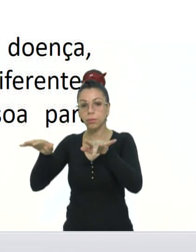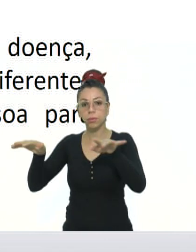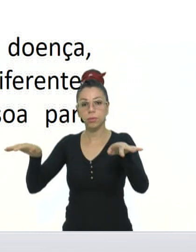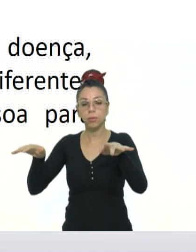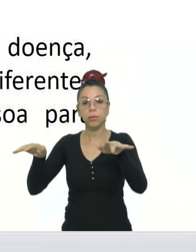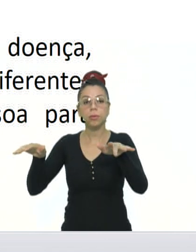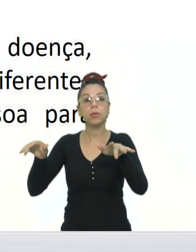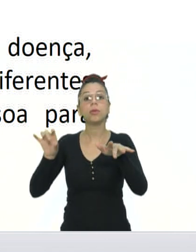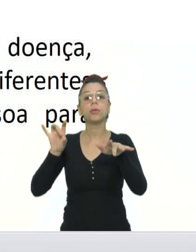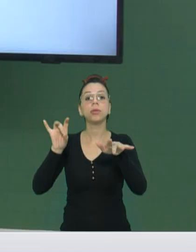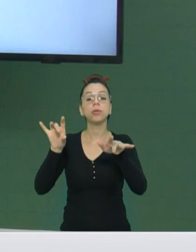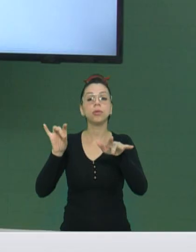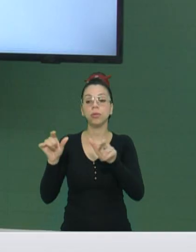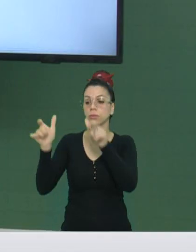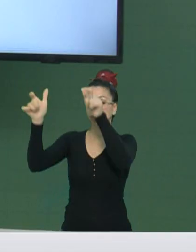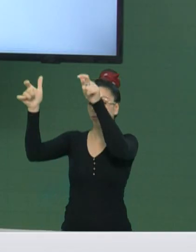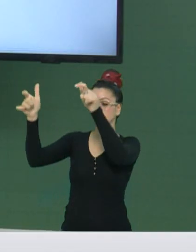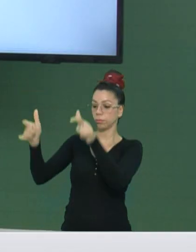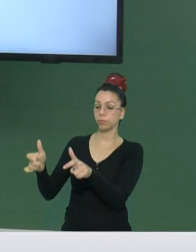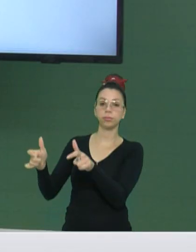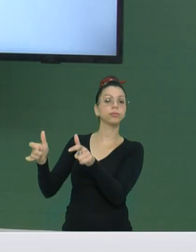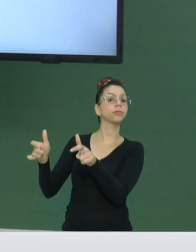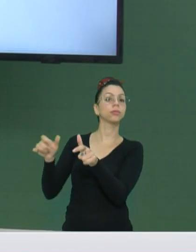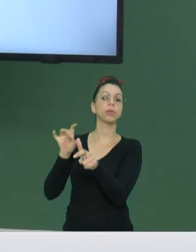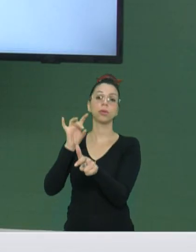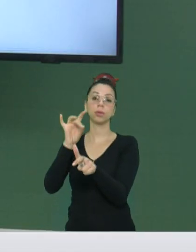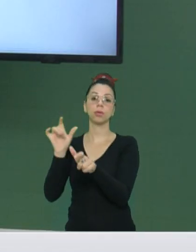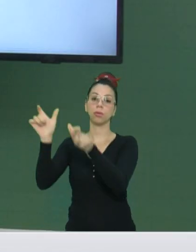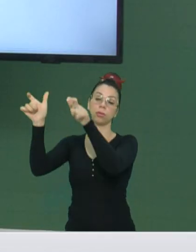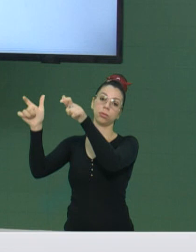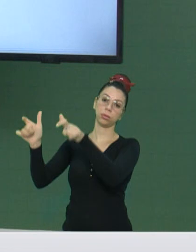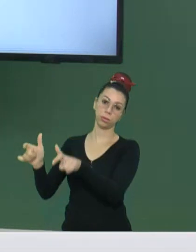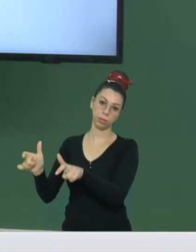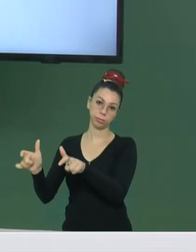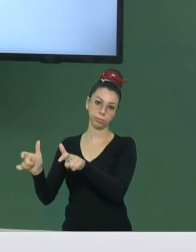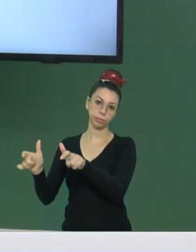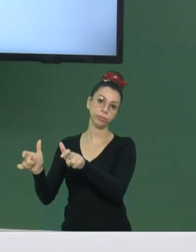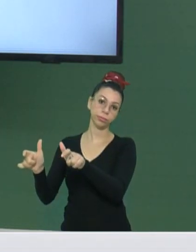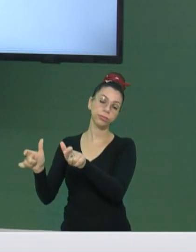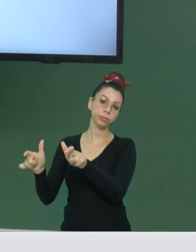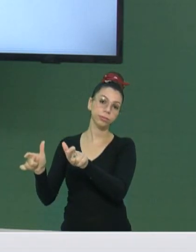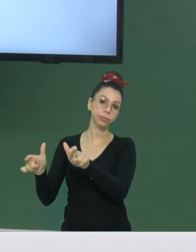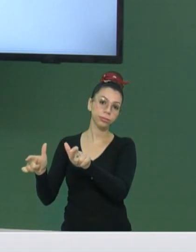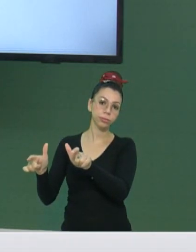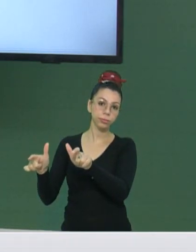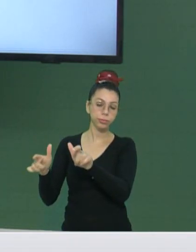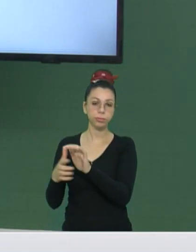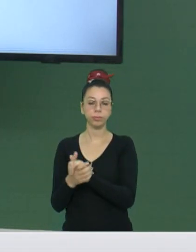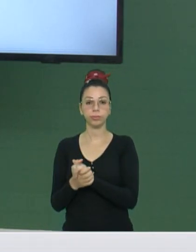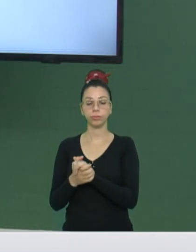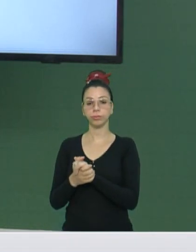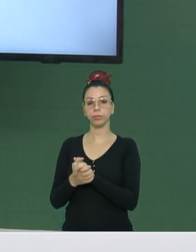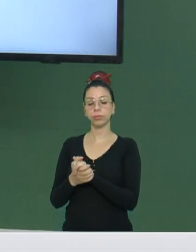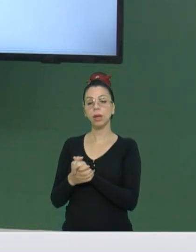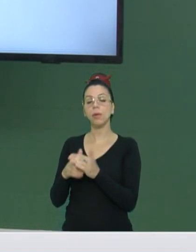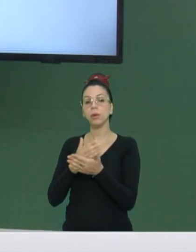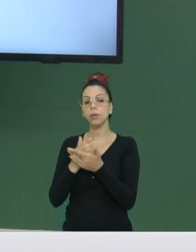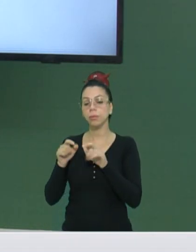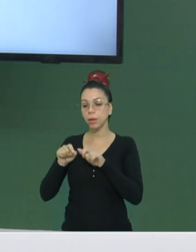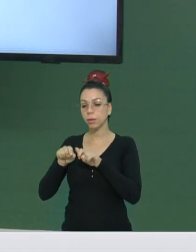em uma determinada localidade. Certo? Isso é uma epidemia.